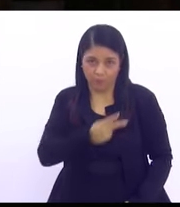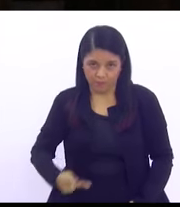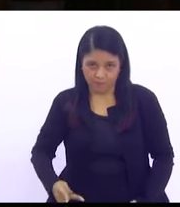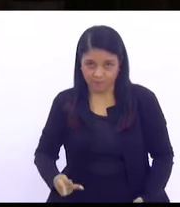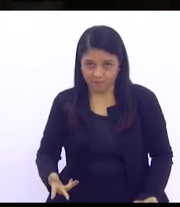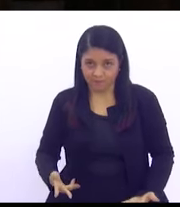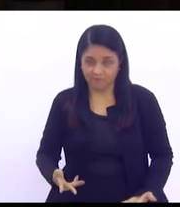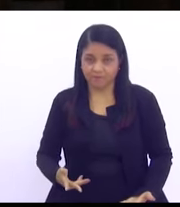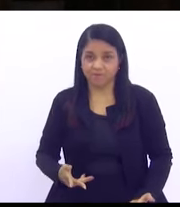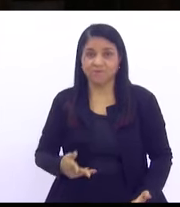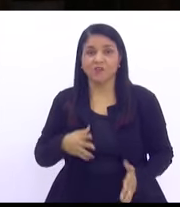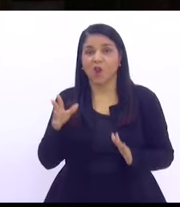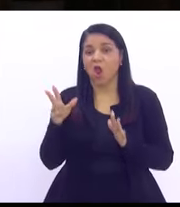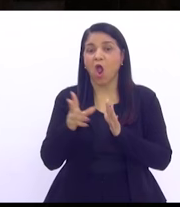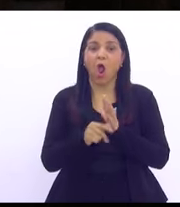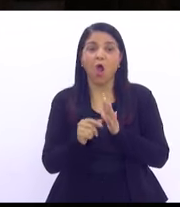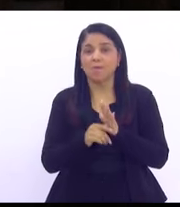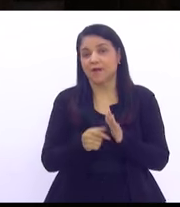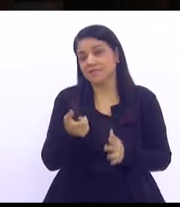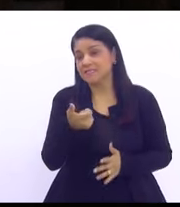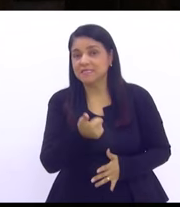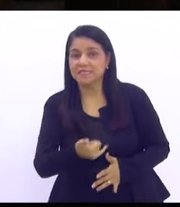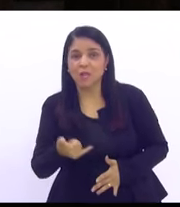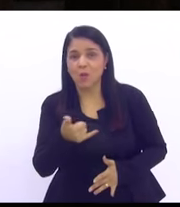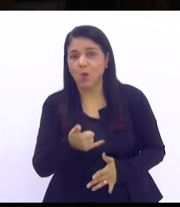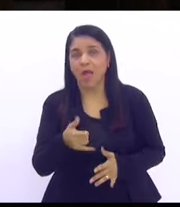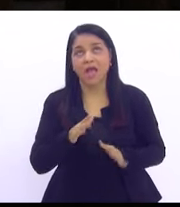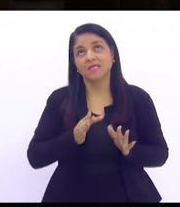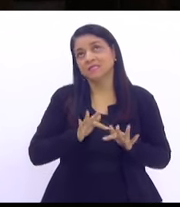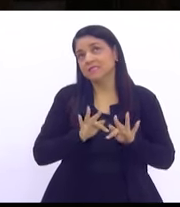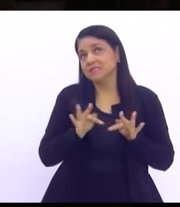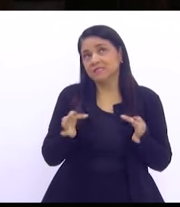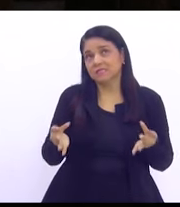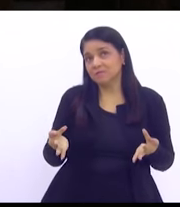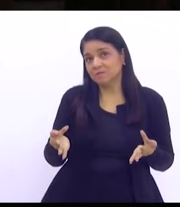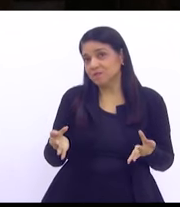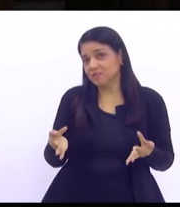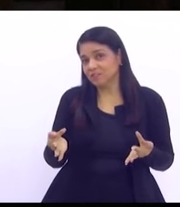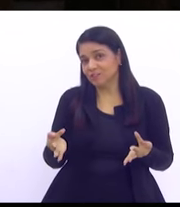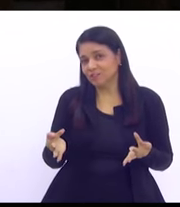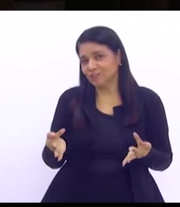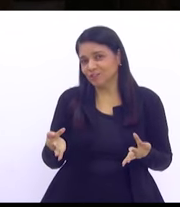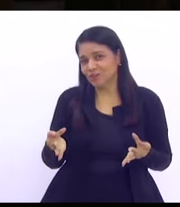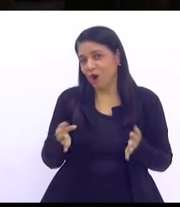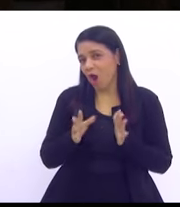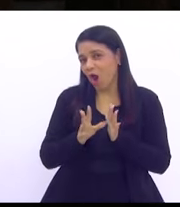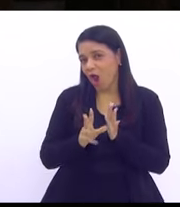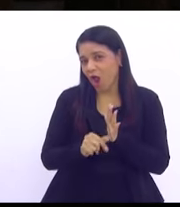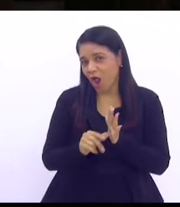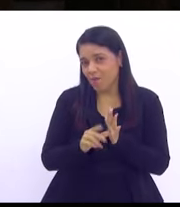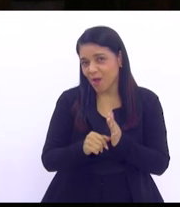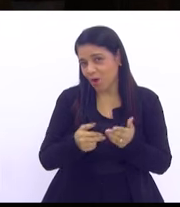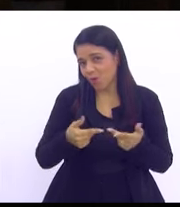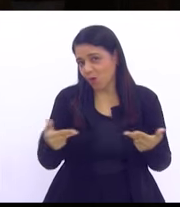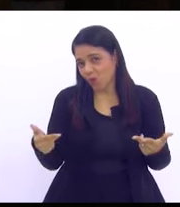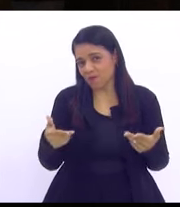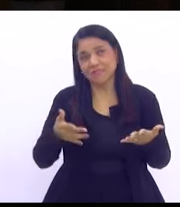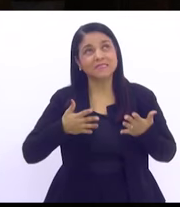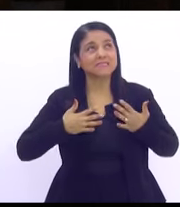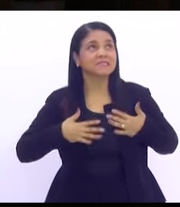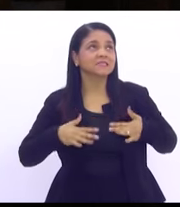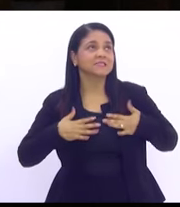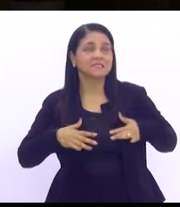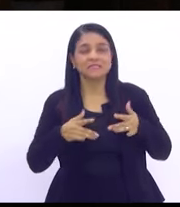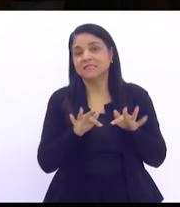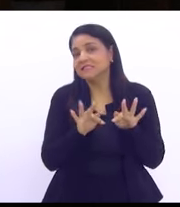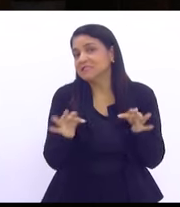Quando o presidente fala que roubar um celular é uma coisa relativamente tranquila, furtar alguma coisa é tranquila.